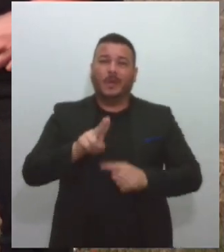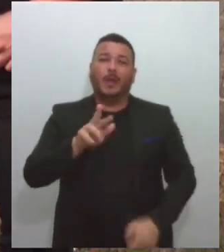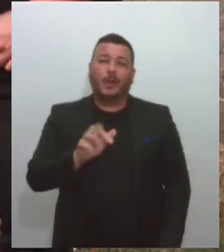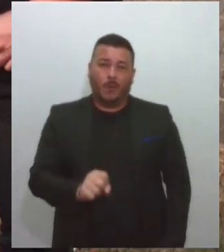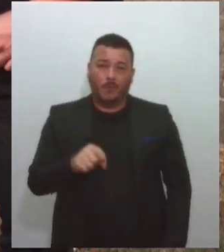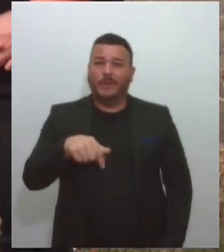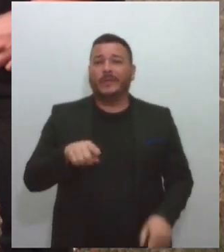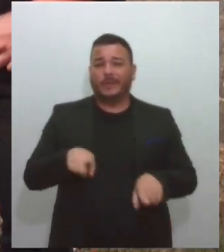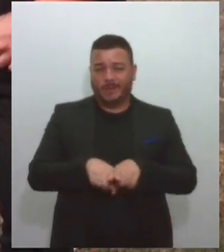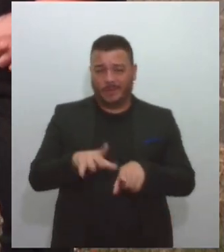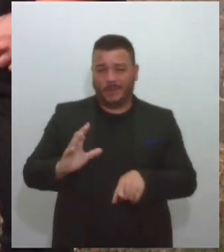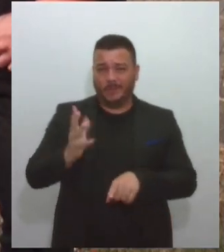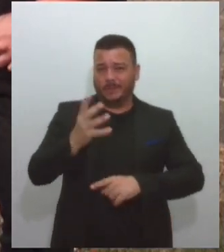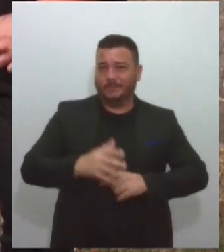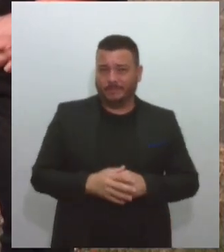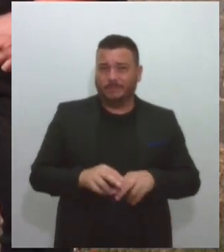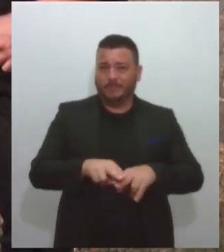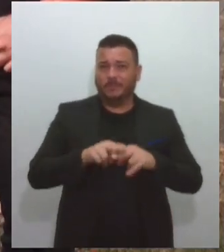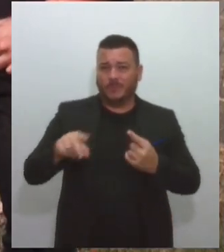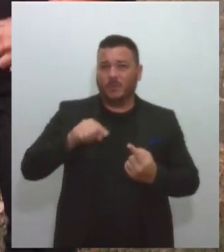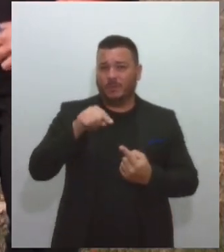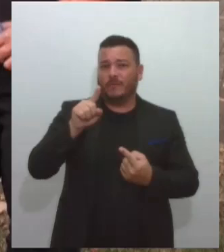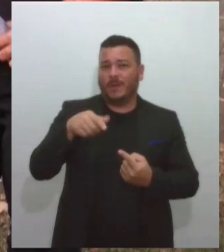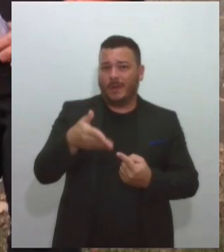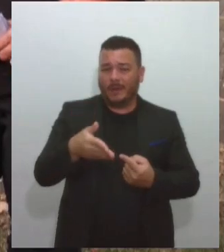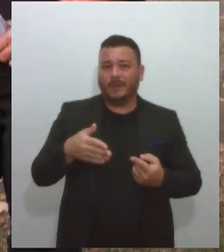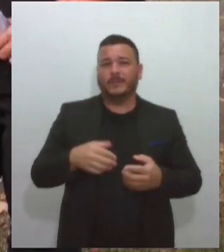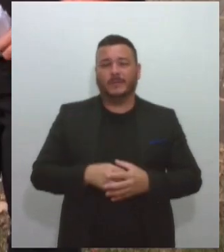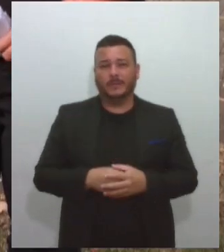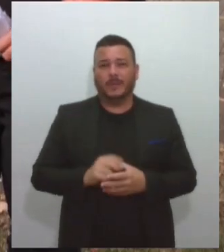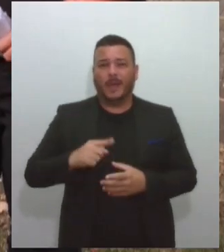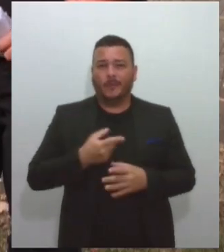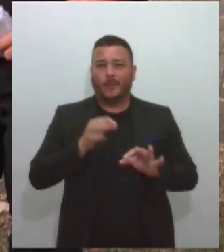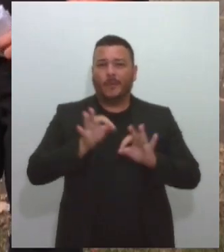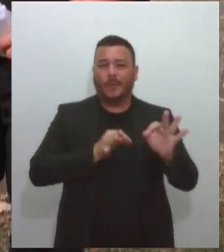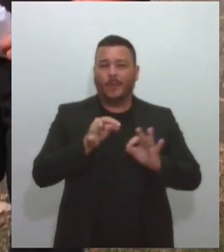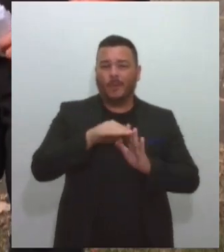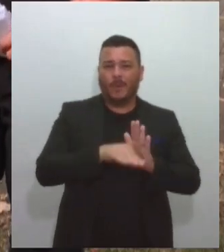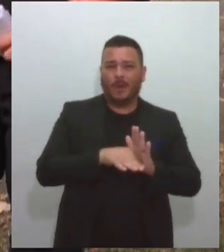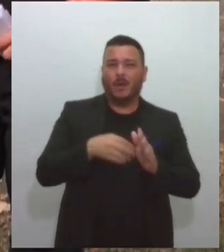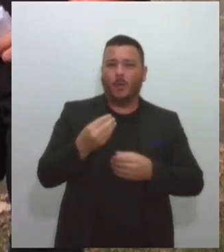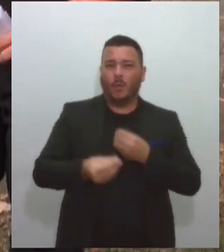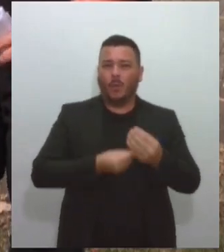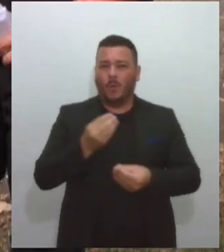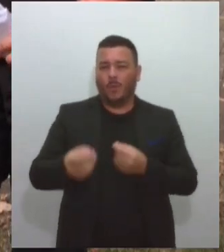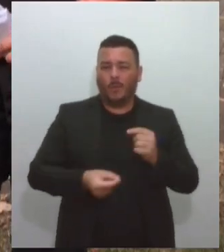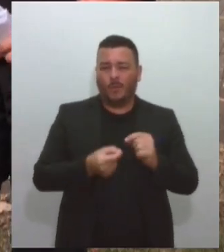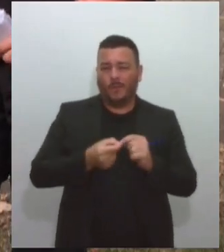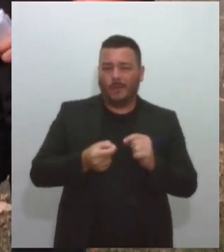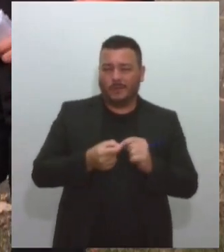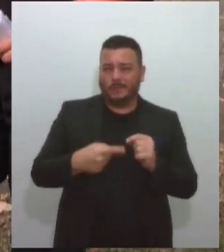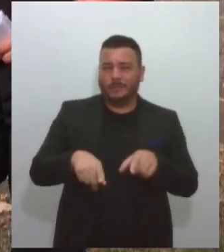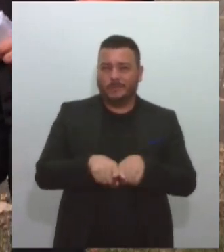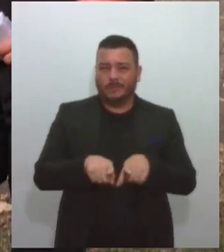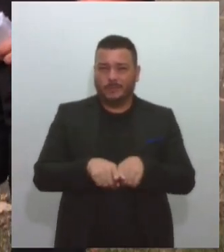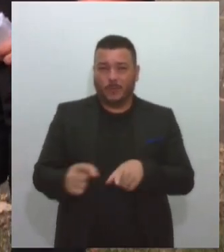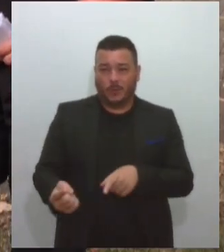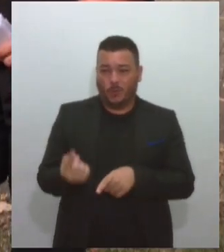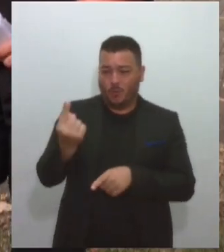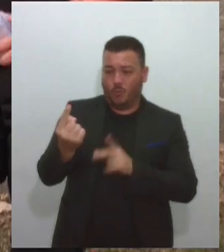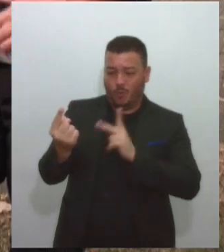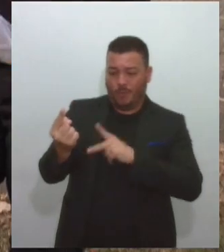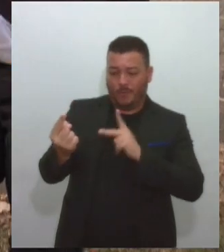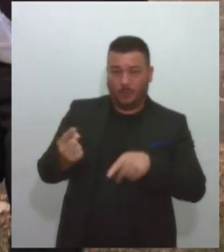o intuito do evento é justamente a gente traçar planos, traçar formas de como fazer para que um professor racista que